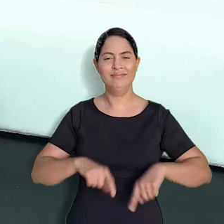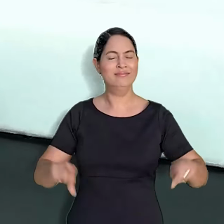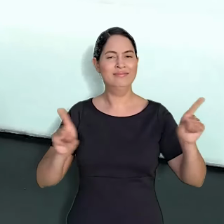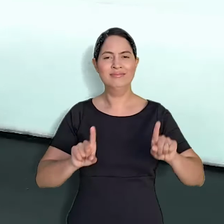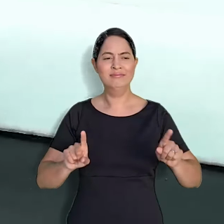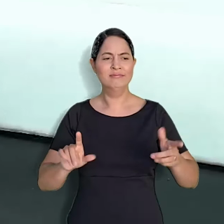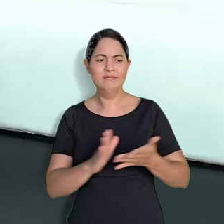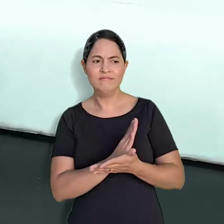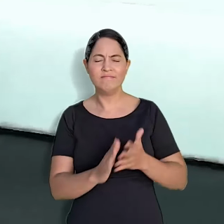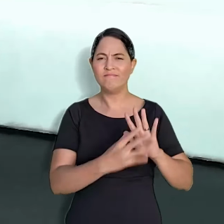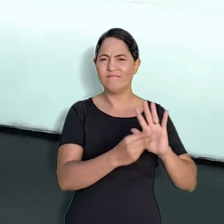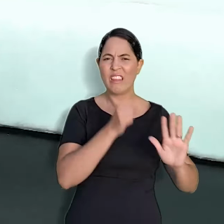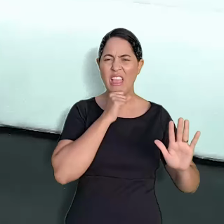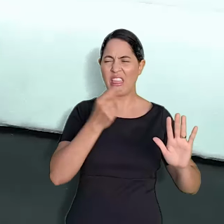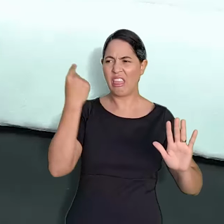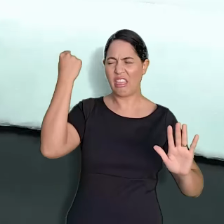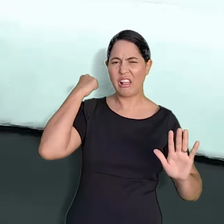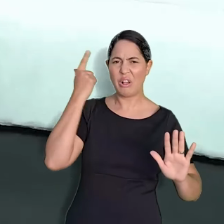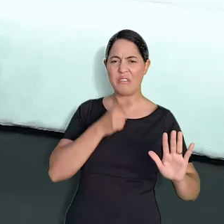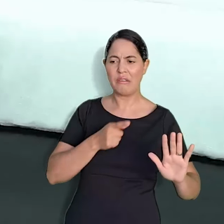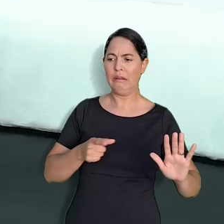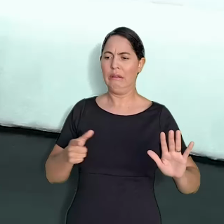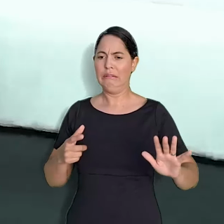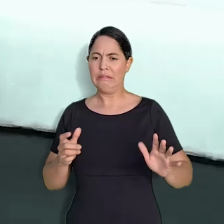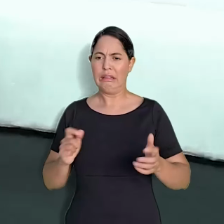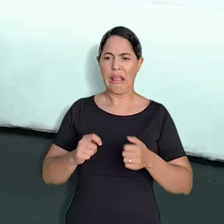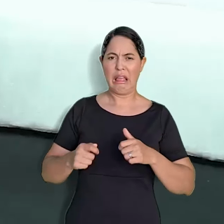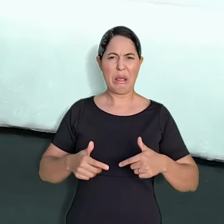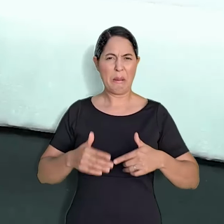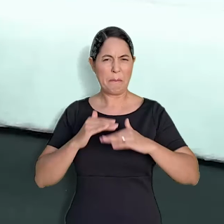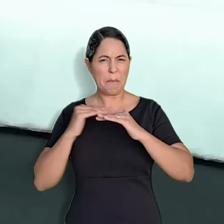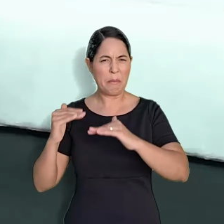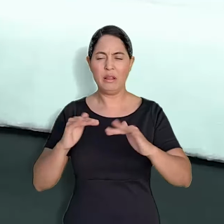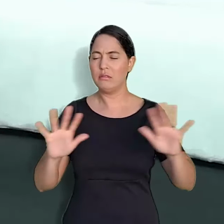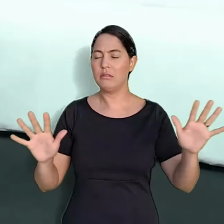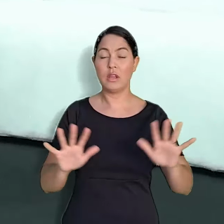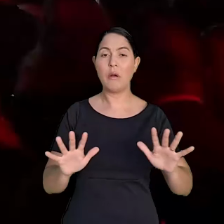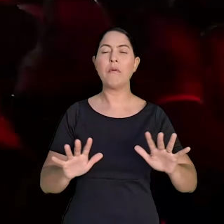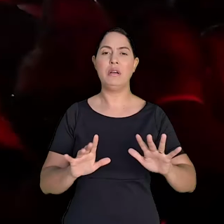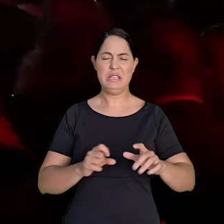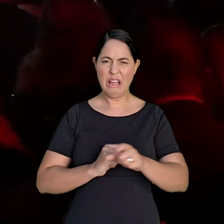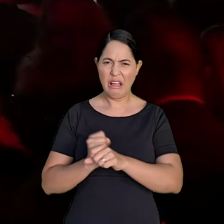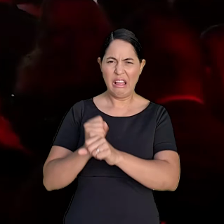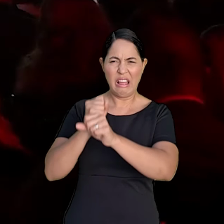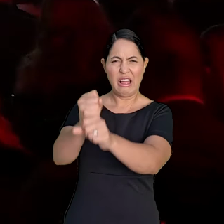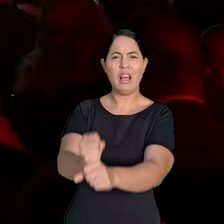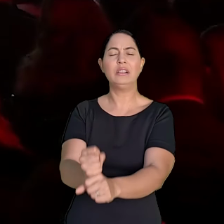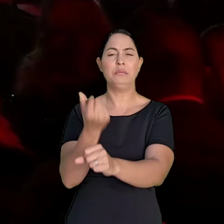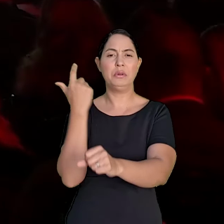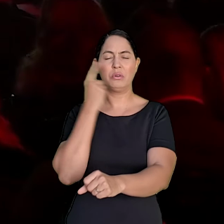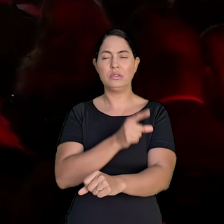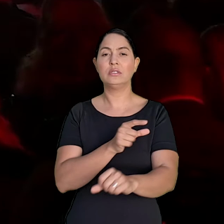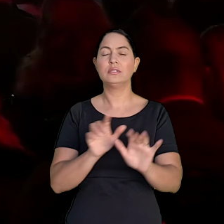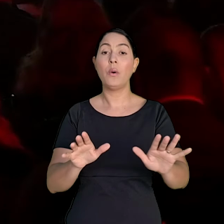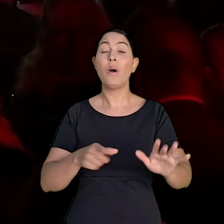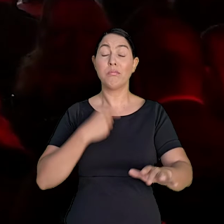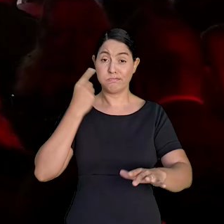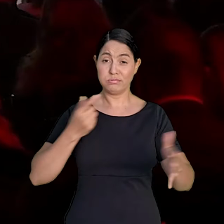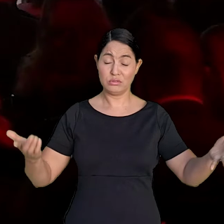se encaixar em um modelo antigo para ter sucesso, que não precisa esperar anos para ter vez e voz. A